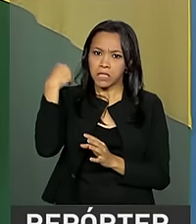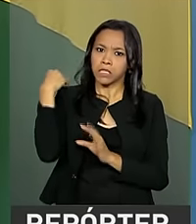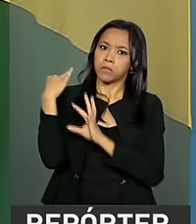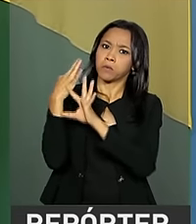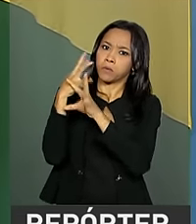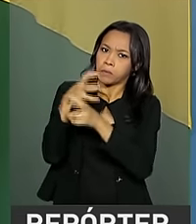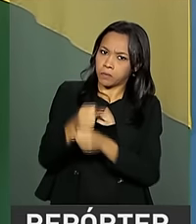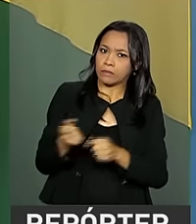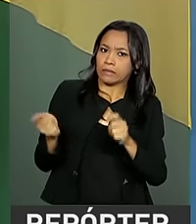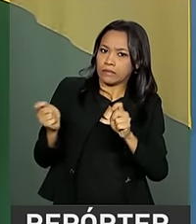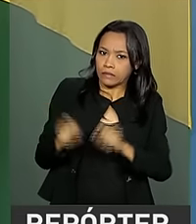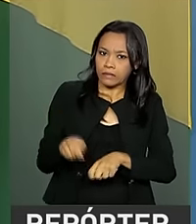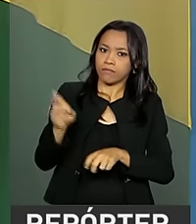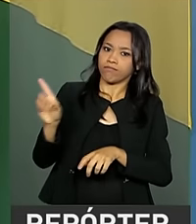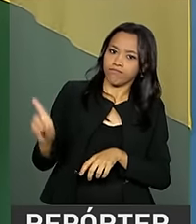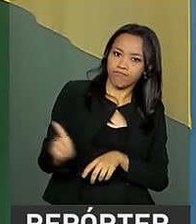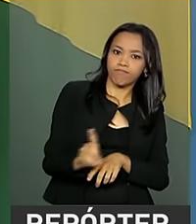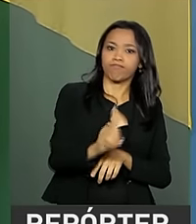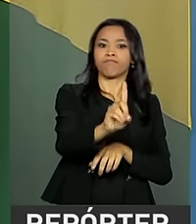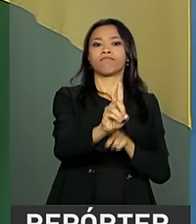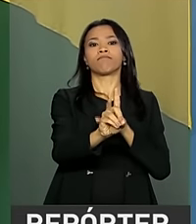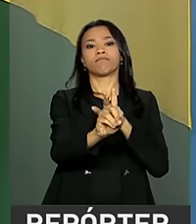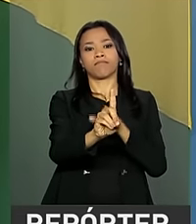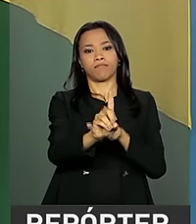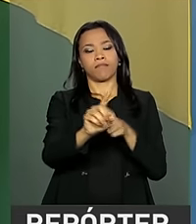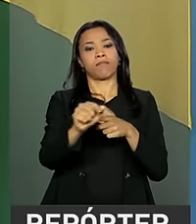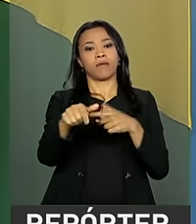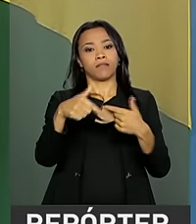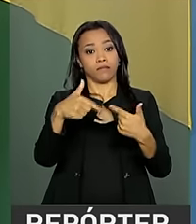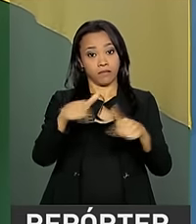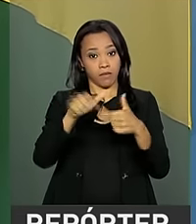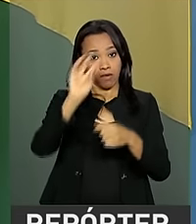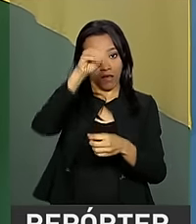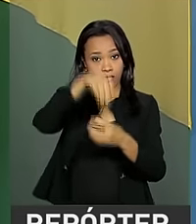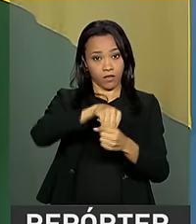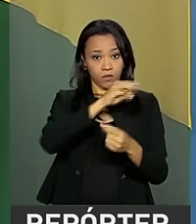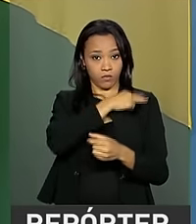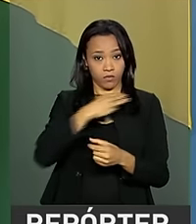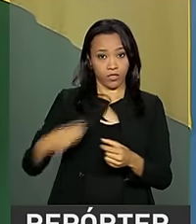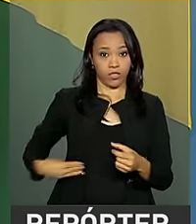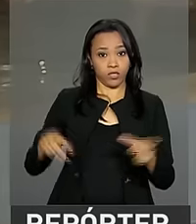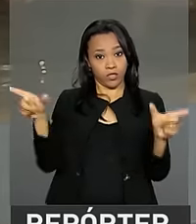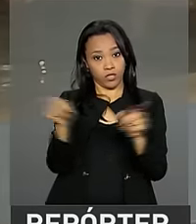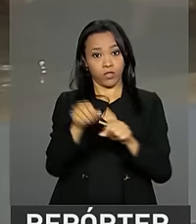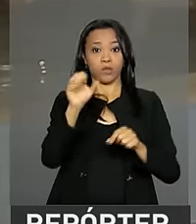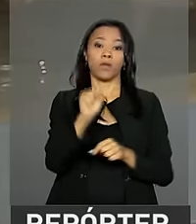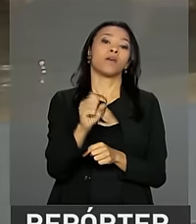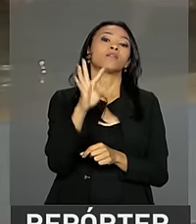as elevadas responsabilidades do cargo de ministro da Suprema Corte do Brasil.